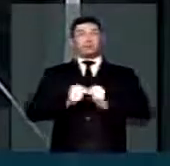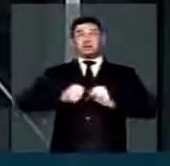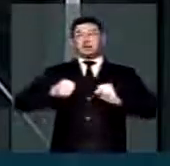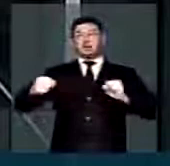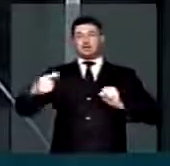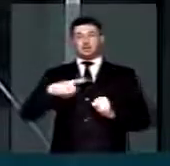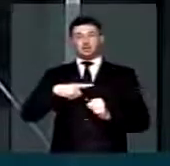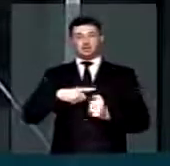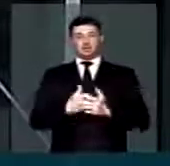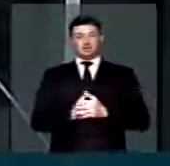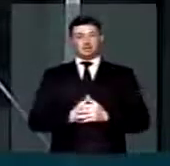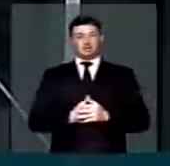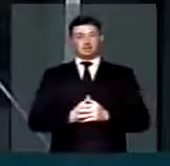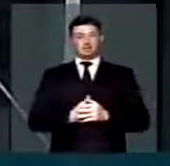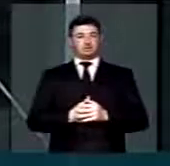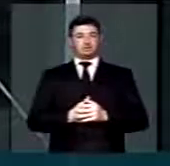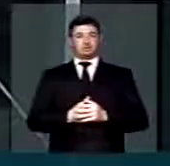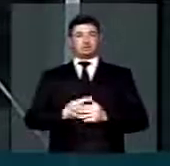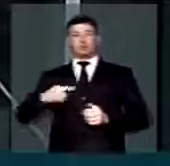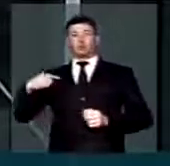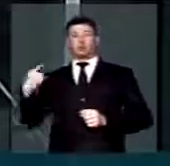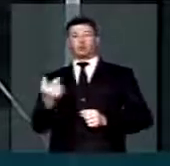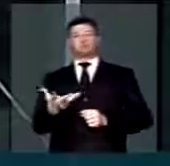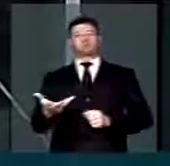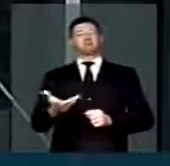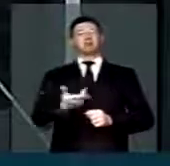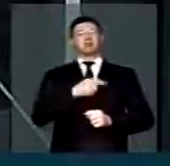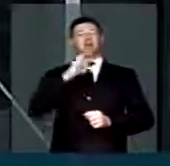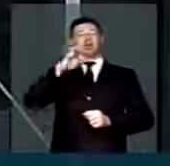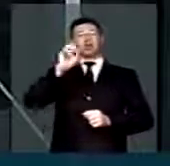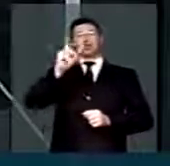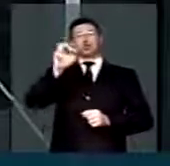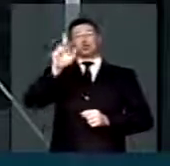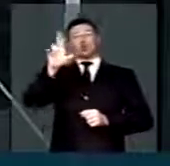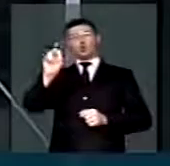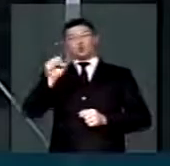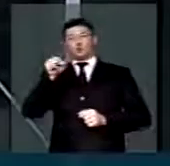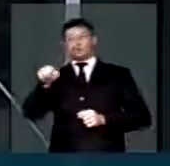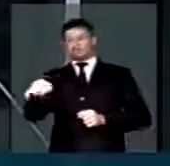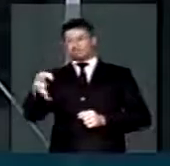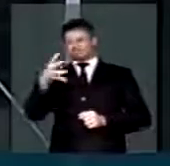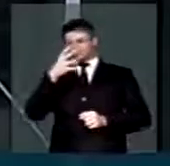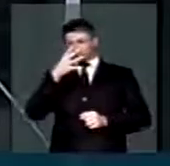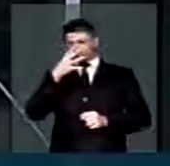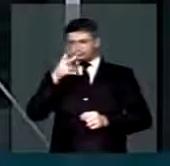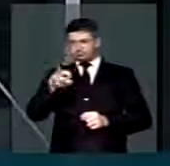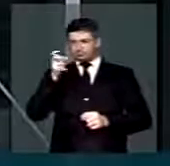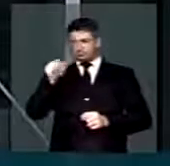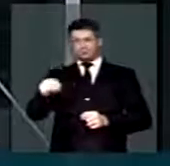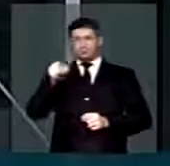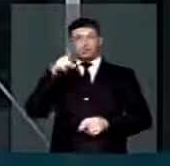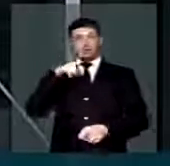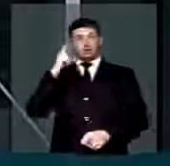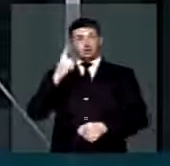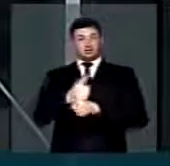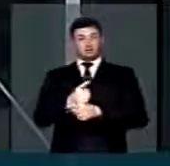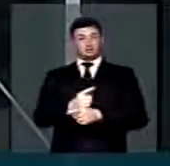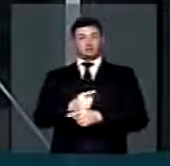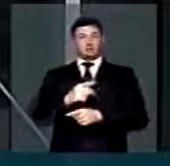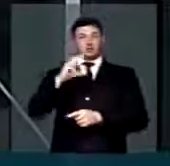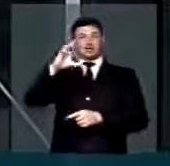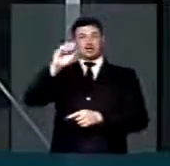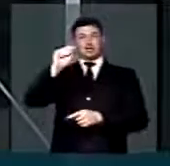dimensão desse nosso grande tesouro. Lá nós observamos que através do